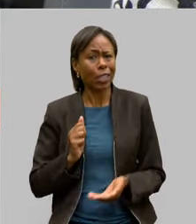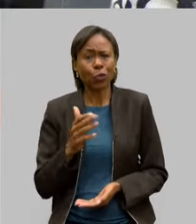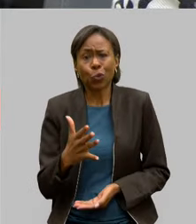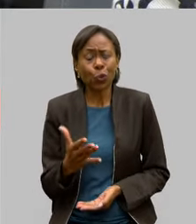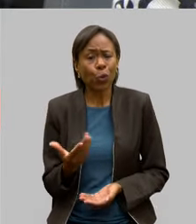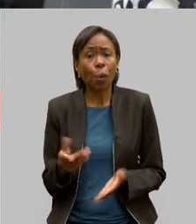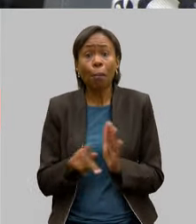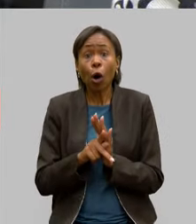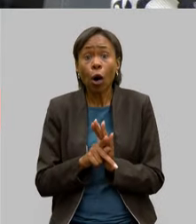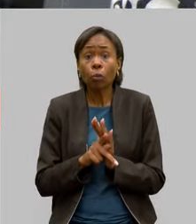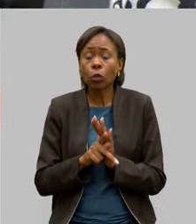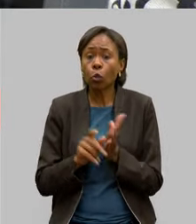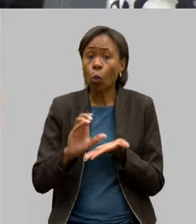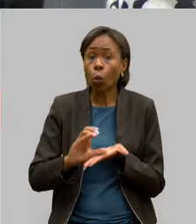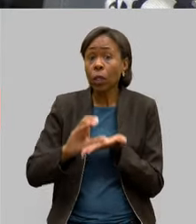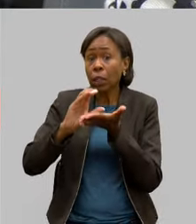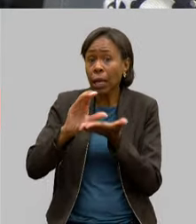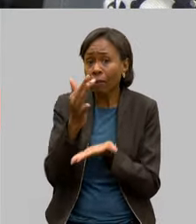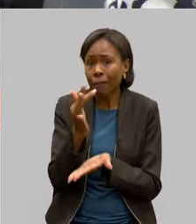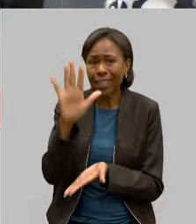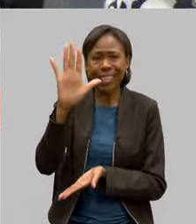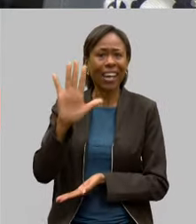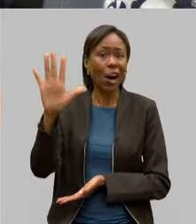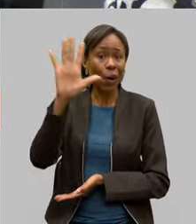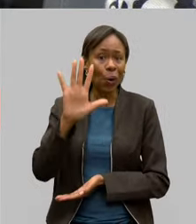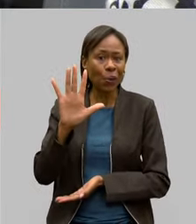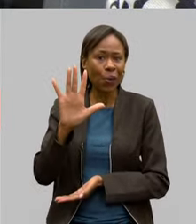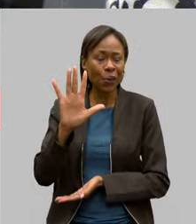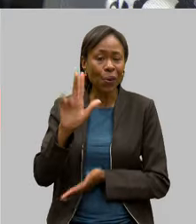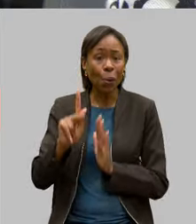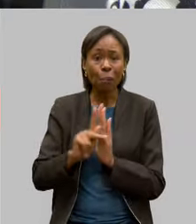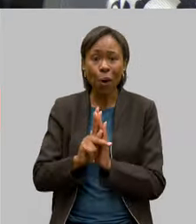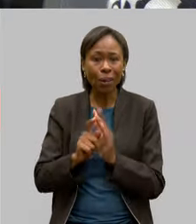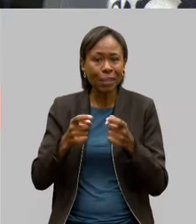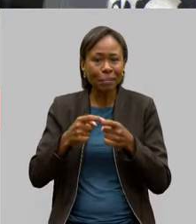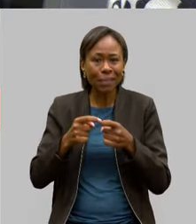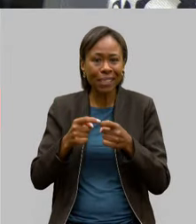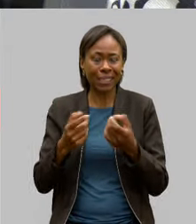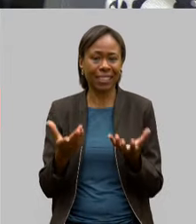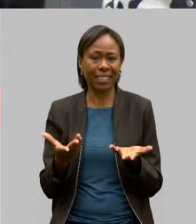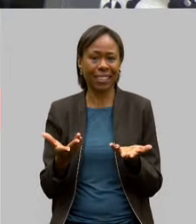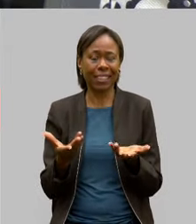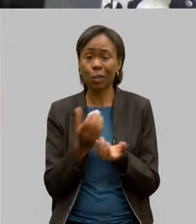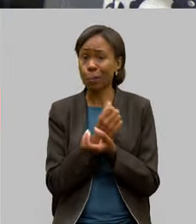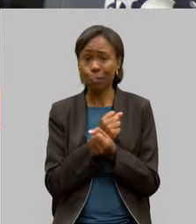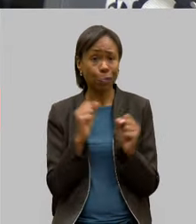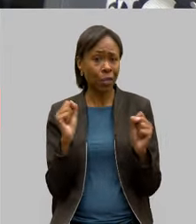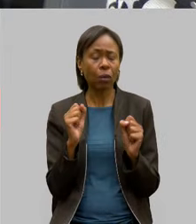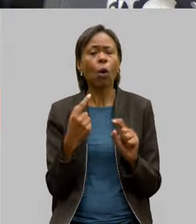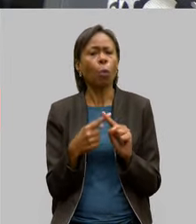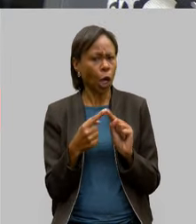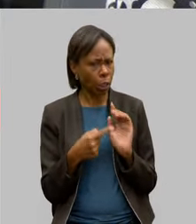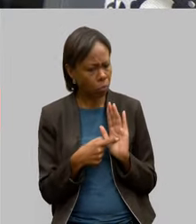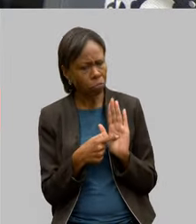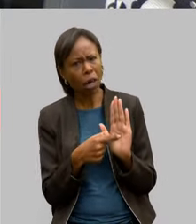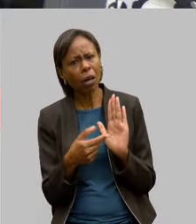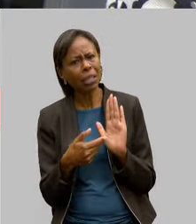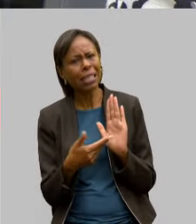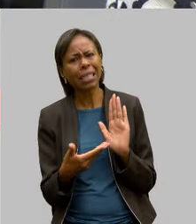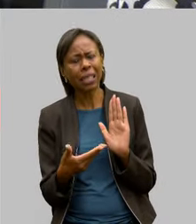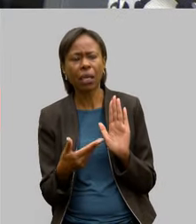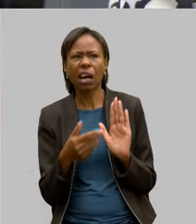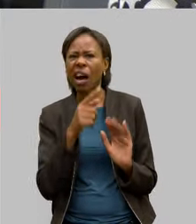Um Conselho Federal ainda mais no Conselho Federal de Medicina por que que eu trouxe isso e graças a Deus foi suspenso